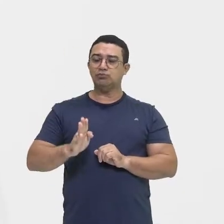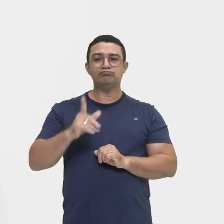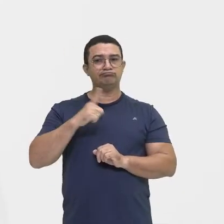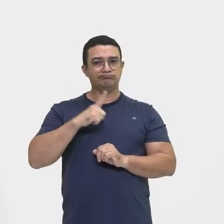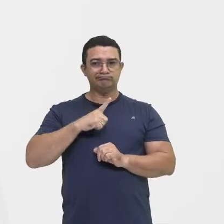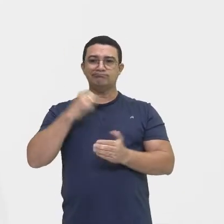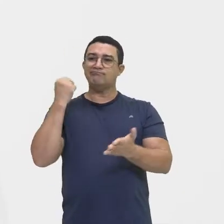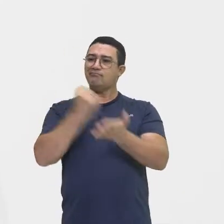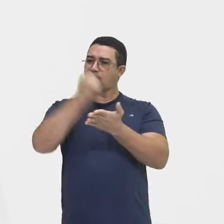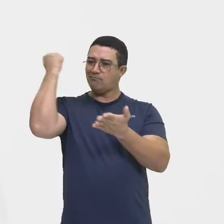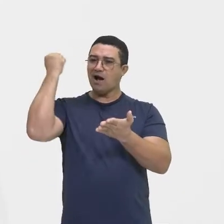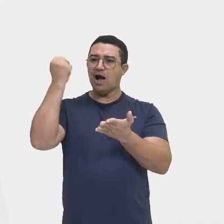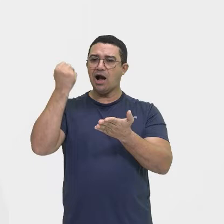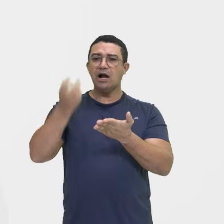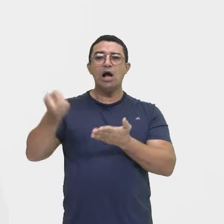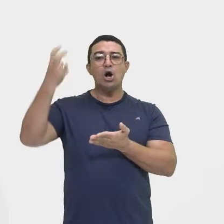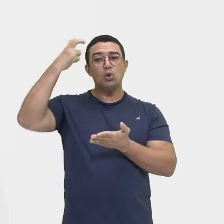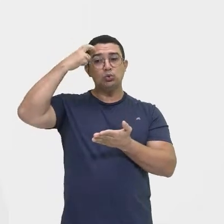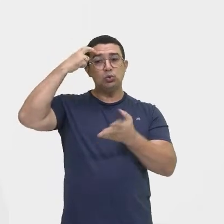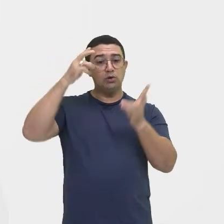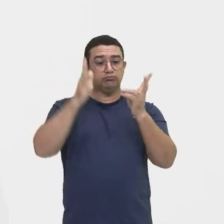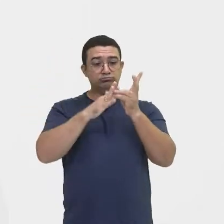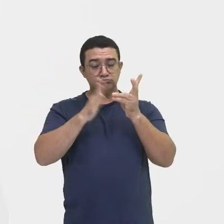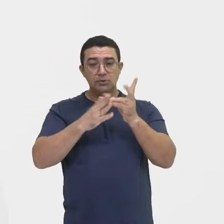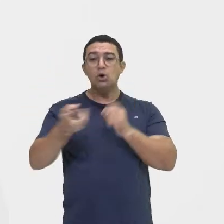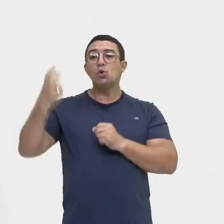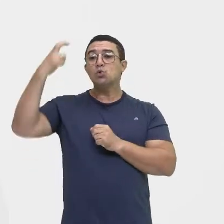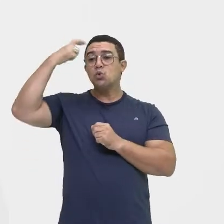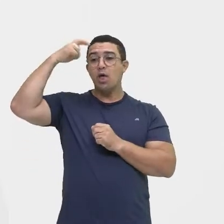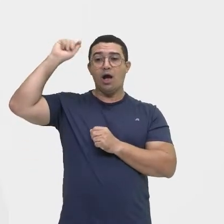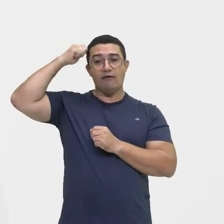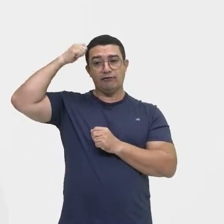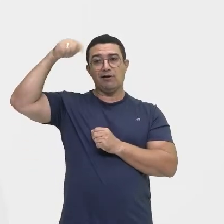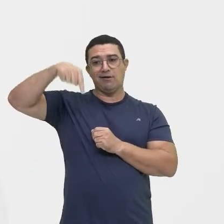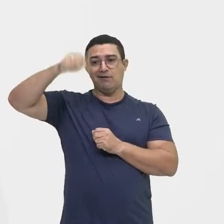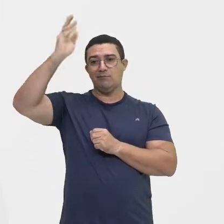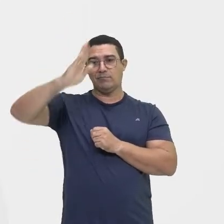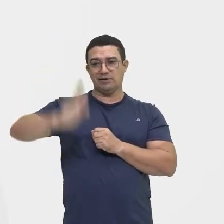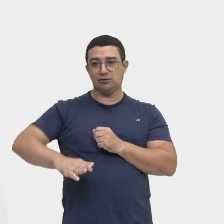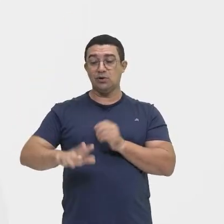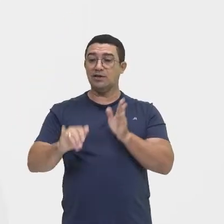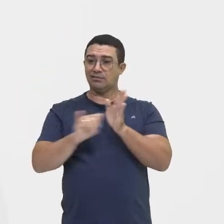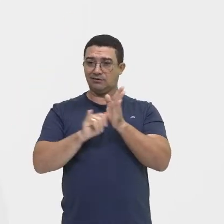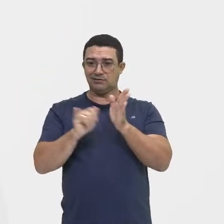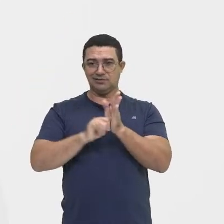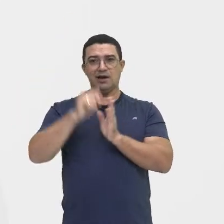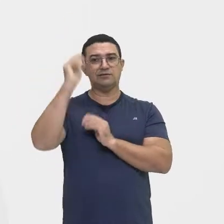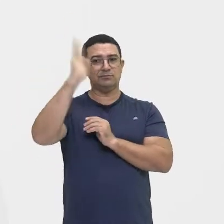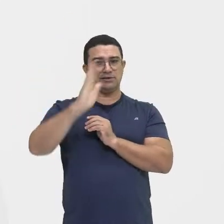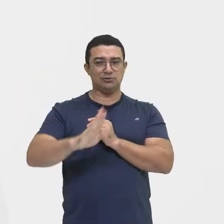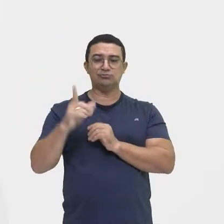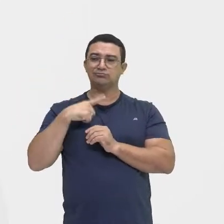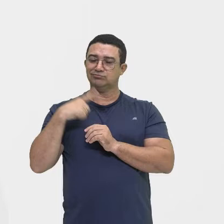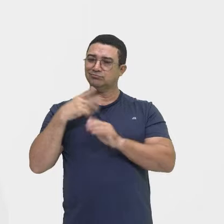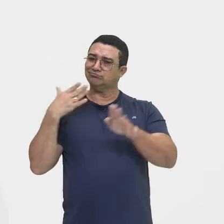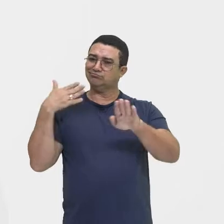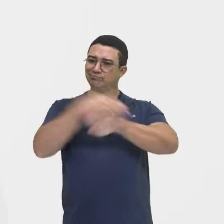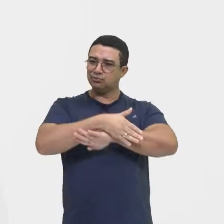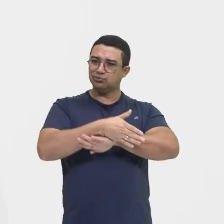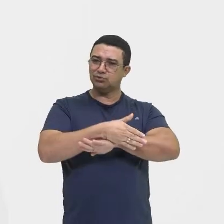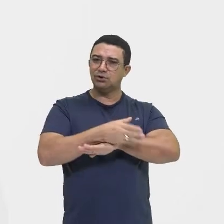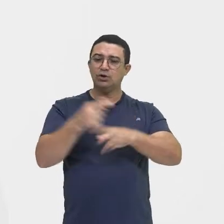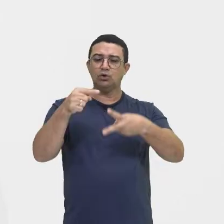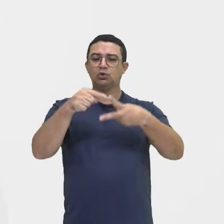uma grande contribuição da cultura indígena e africana. A identidade nacional do povo brasileiro passa por essas duas etnias. A gente